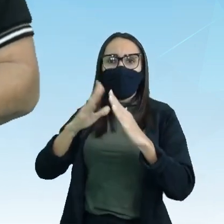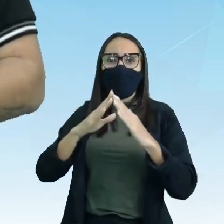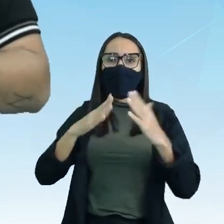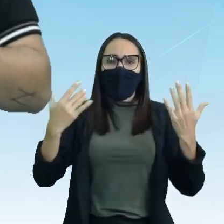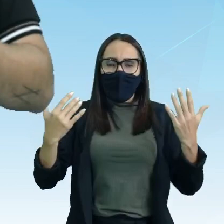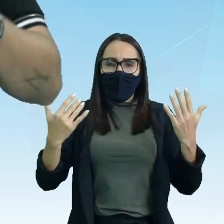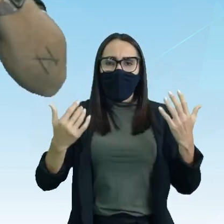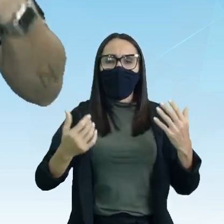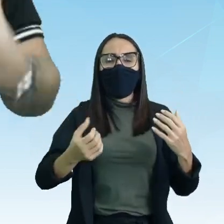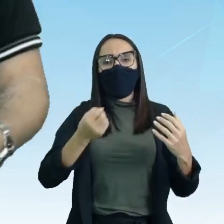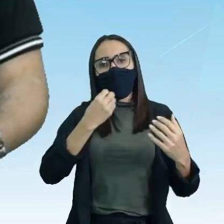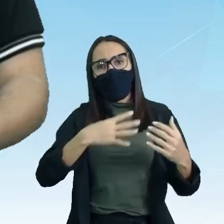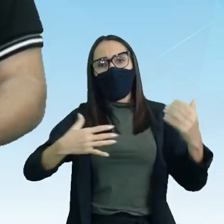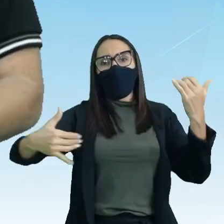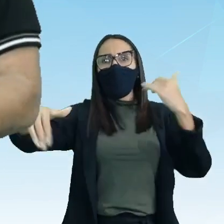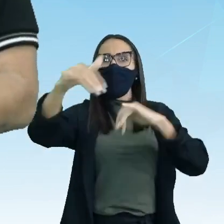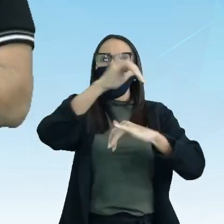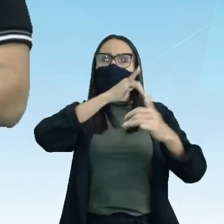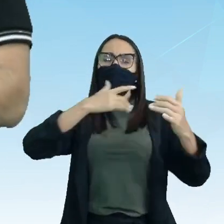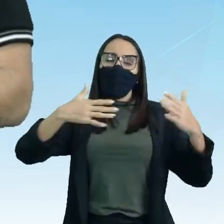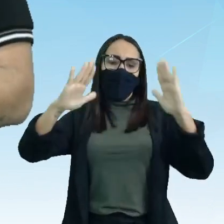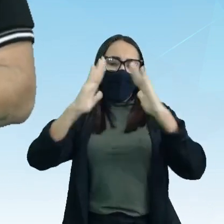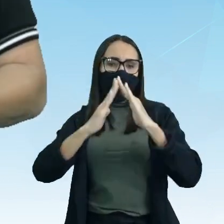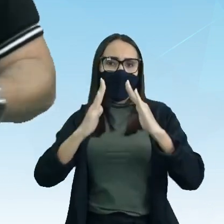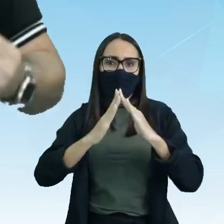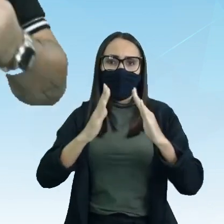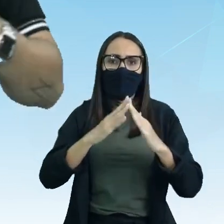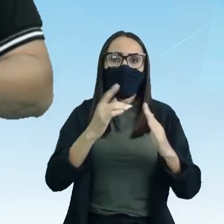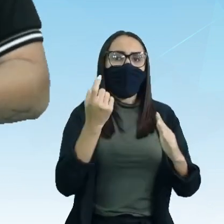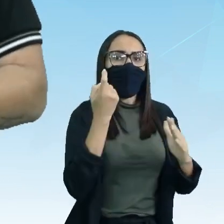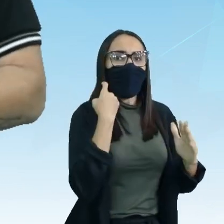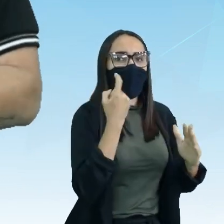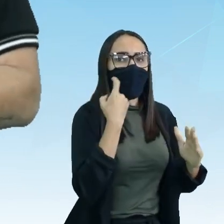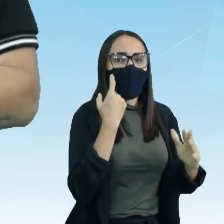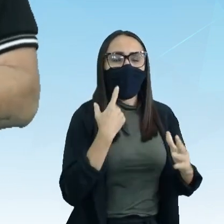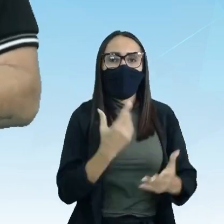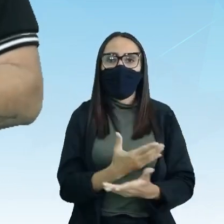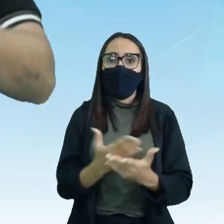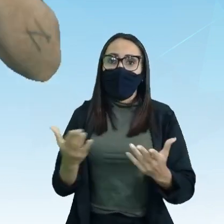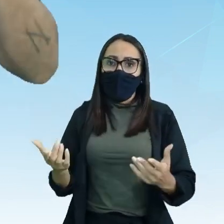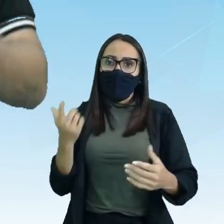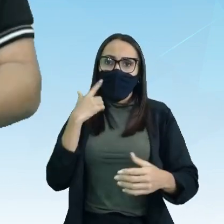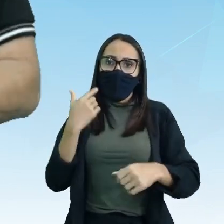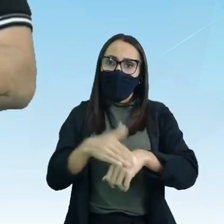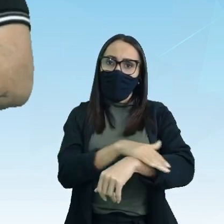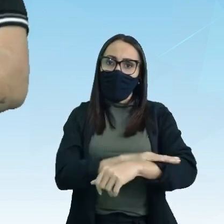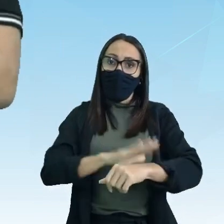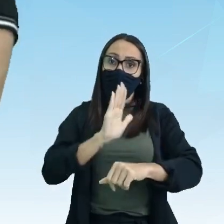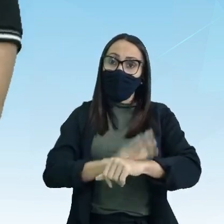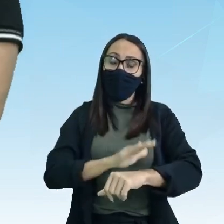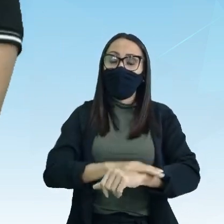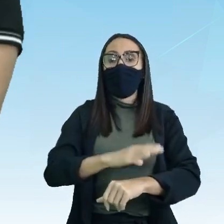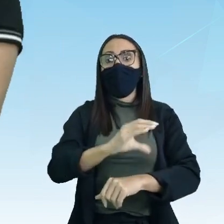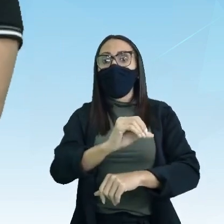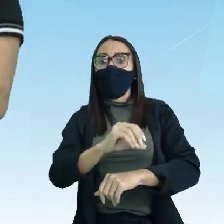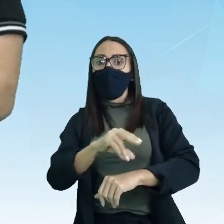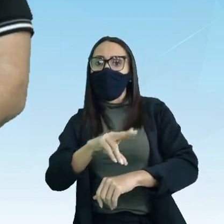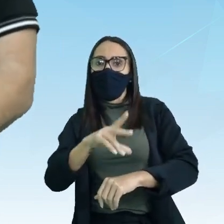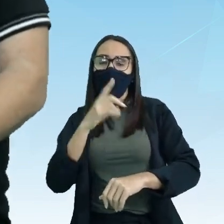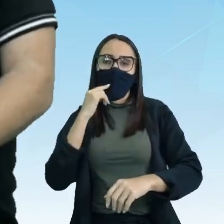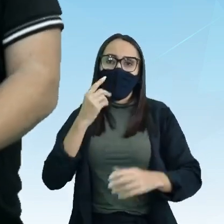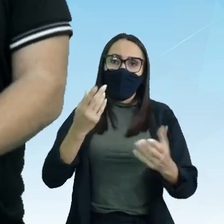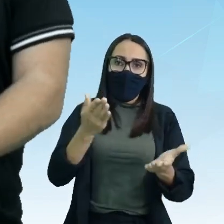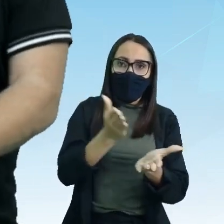energias, se você quer um peixe fresco ou se você quer um gibão de couro, tem no mercado. você encontra lá. E o bolo de rolo O bolo também. de